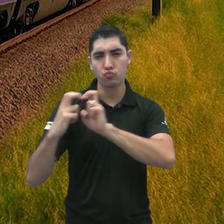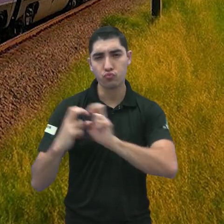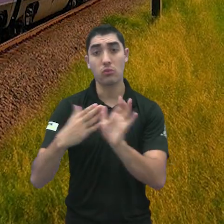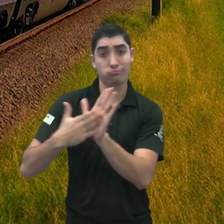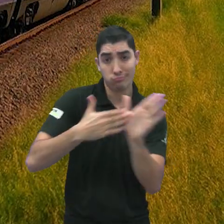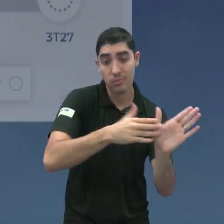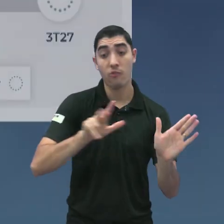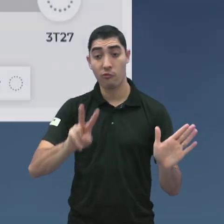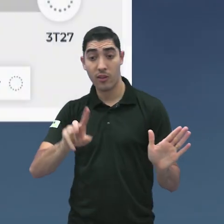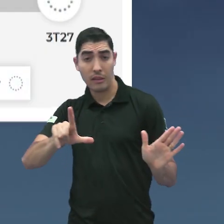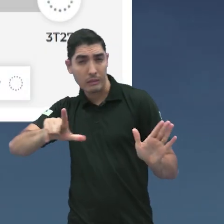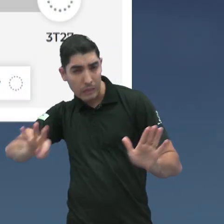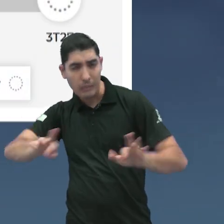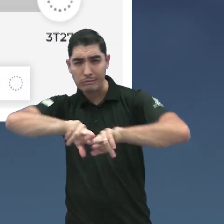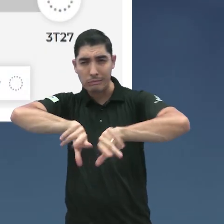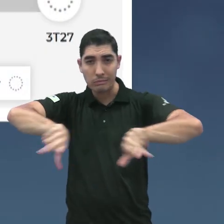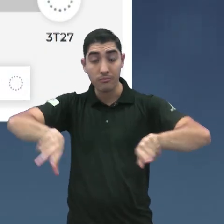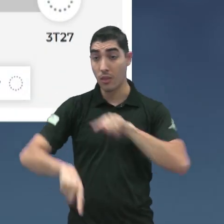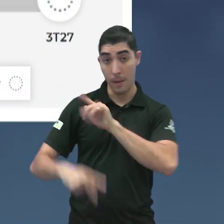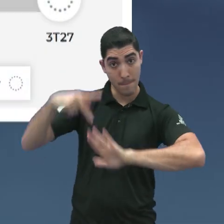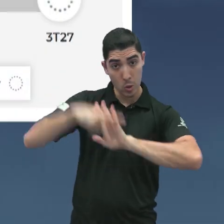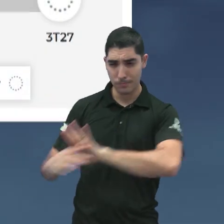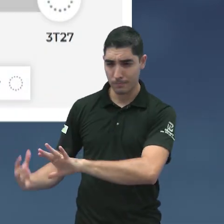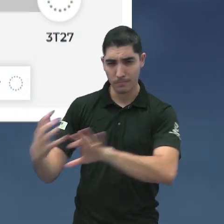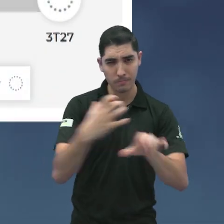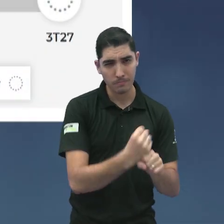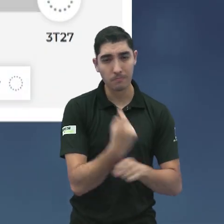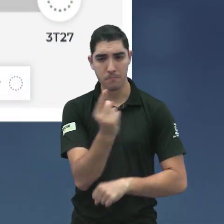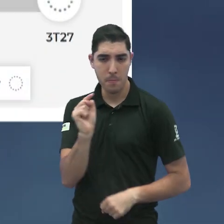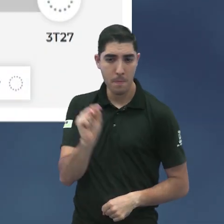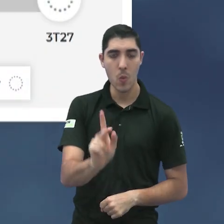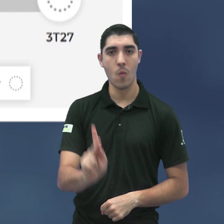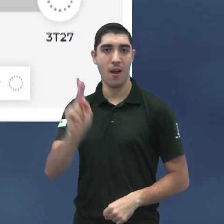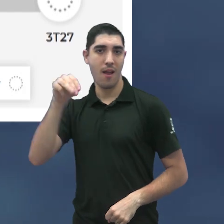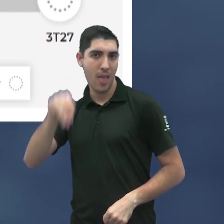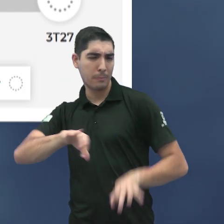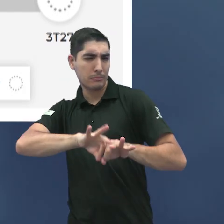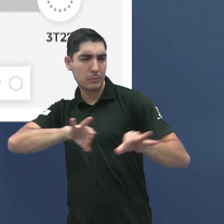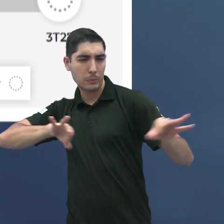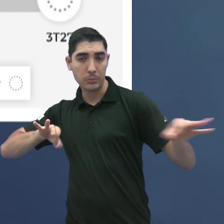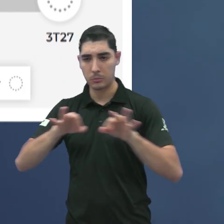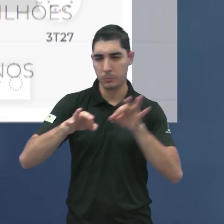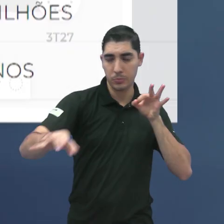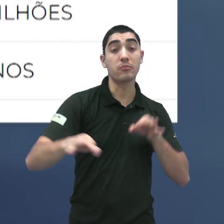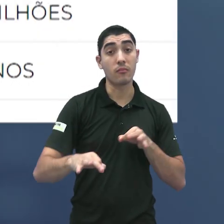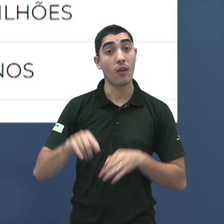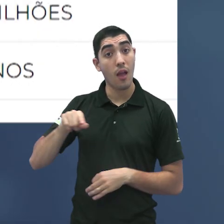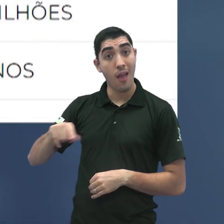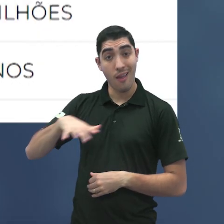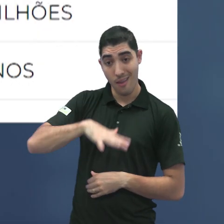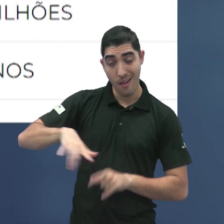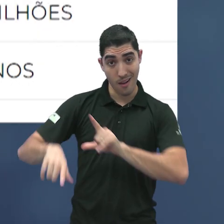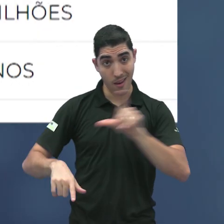e VLTs. O programa ultrapassa 1.000 quilômetros de novas linhas. O trajeto estimado para o trem do Eixo Leste é de